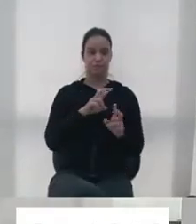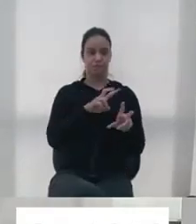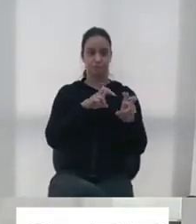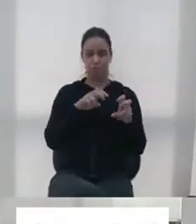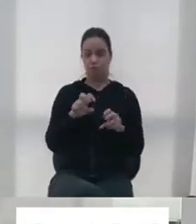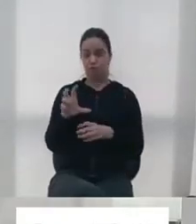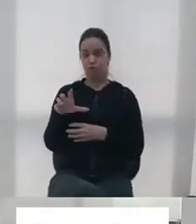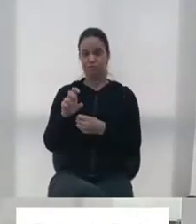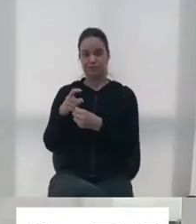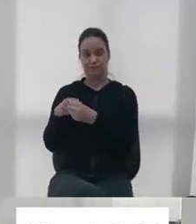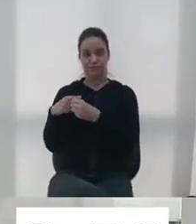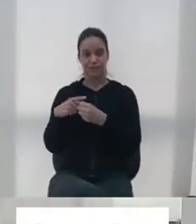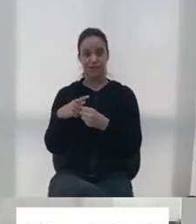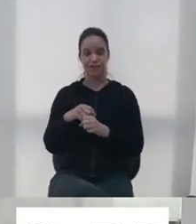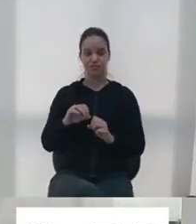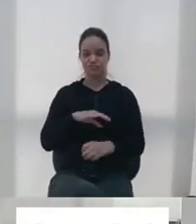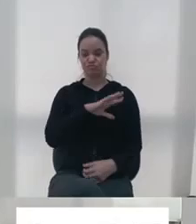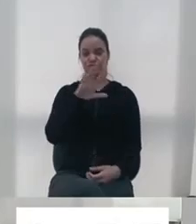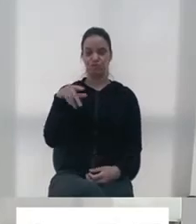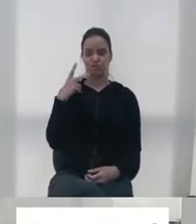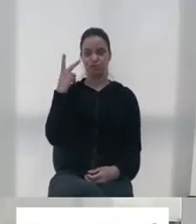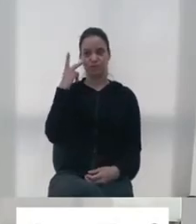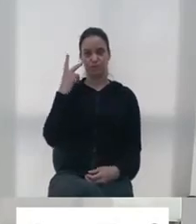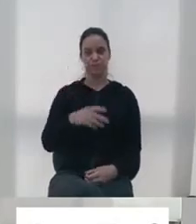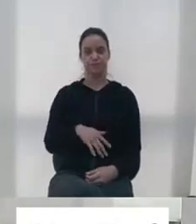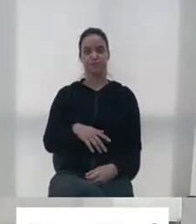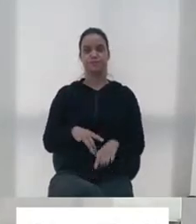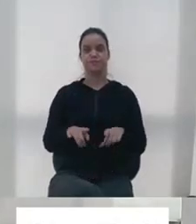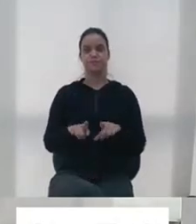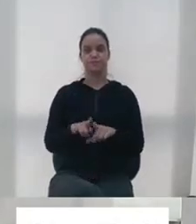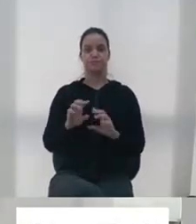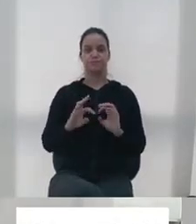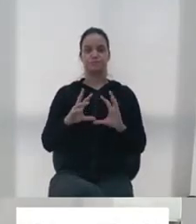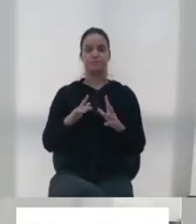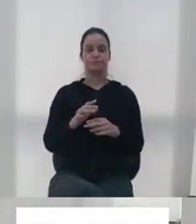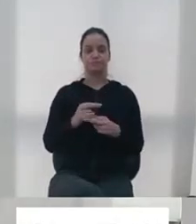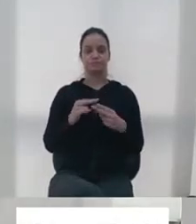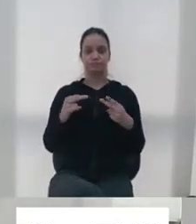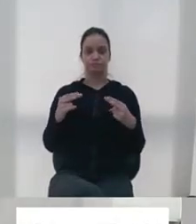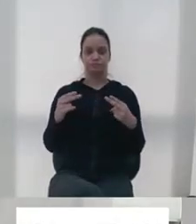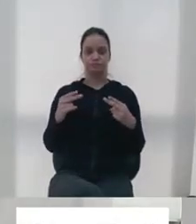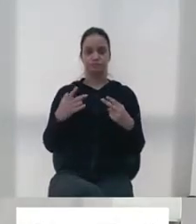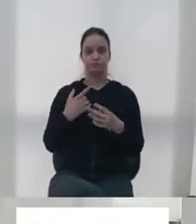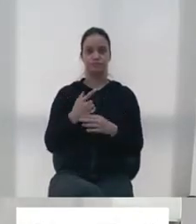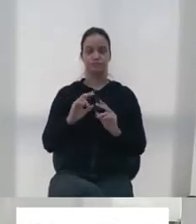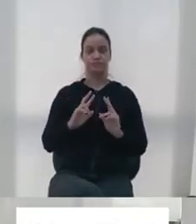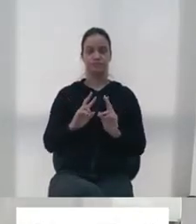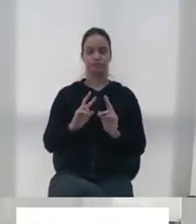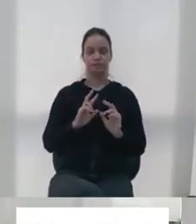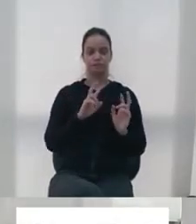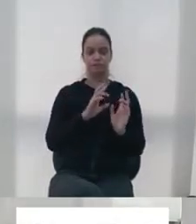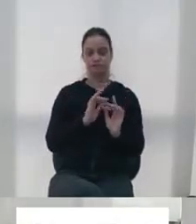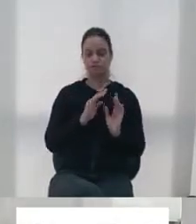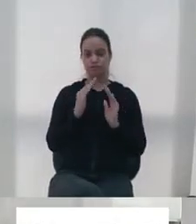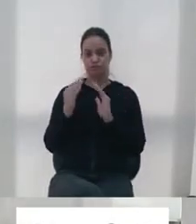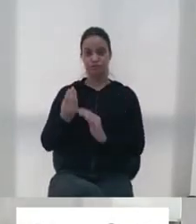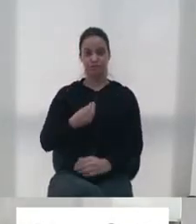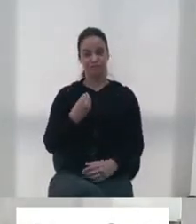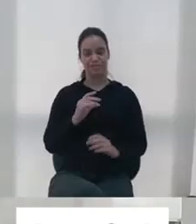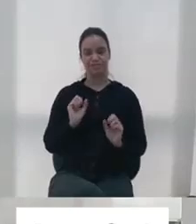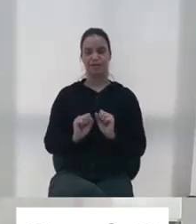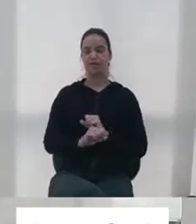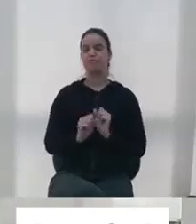urbana, né, em praticamente todo o estado de São Paulo. Sobrecarregar, né, toda essa demanda coletiva para o núcleo de habitação e urbanismo é impossível.